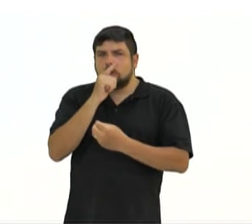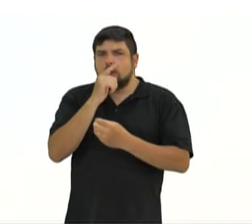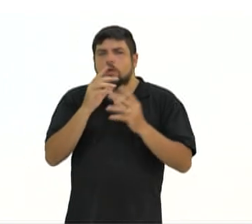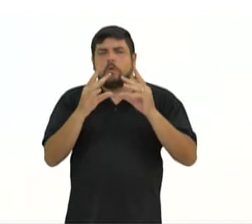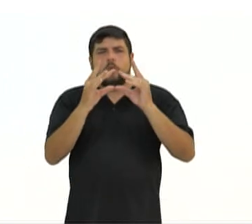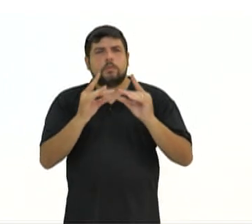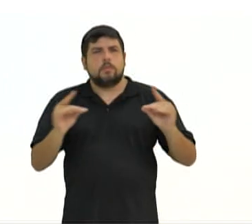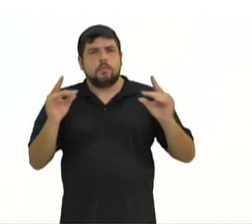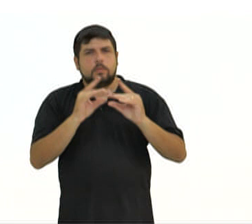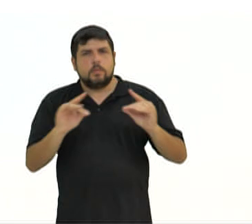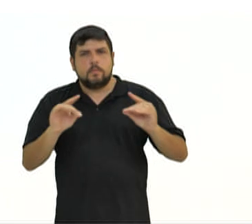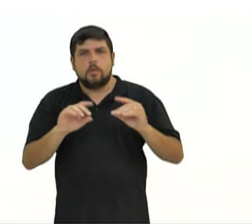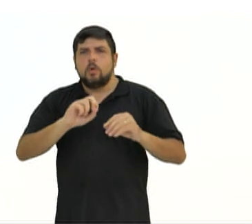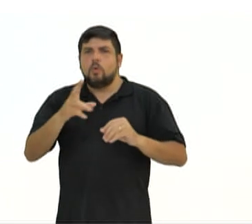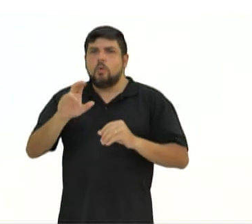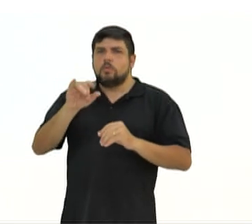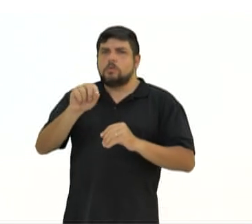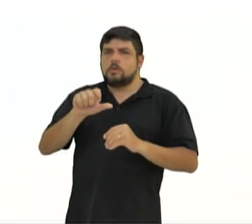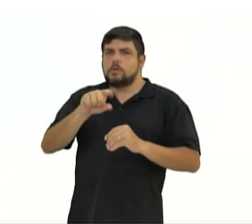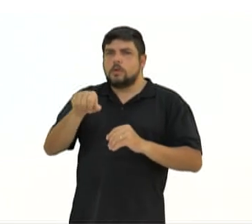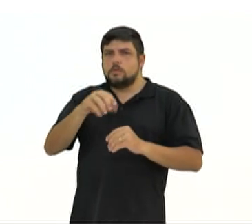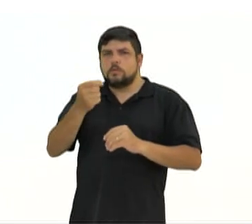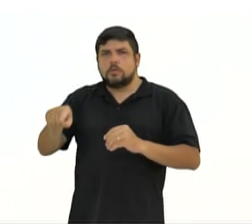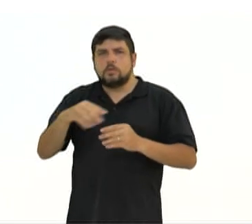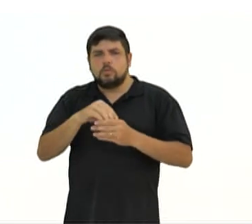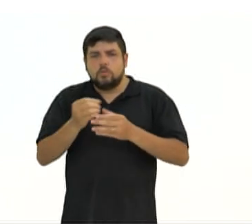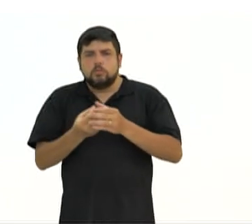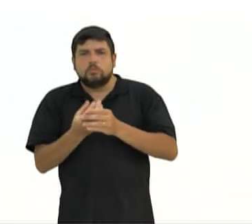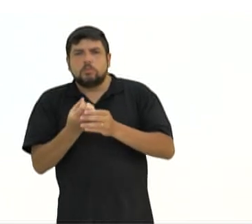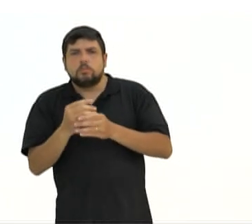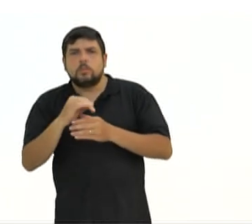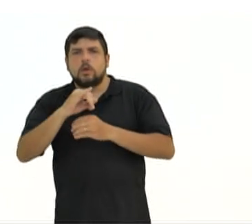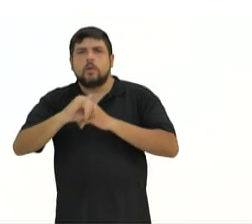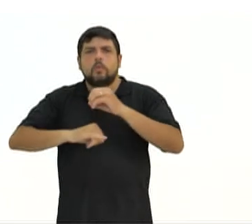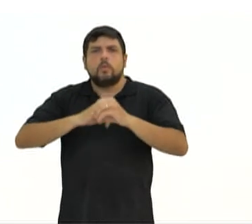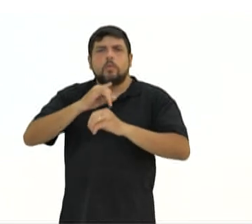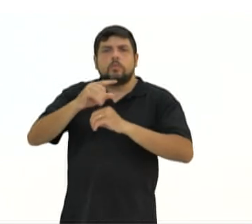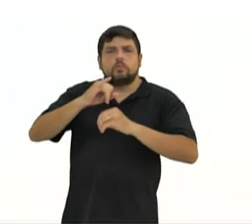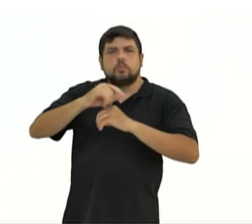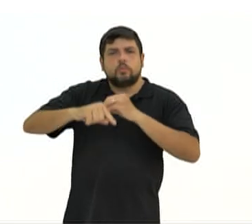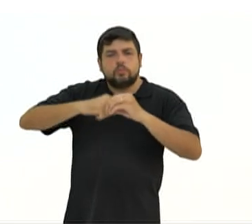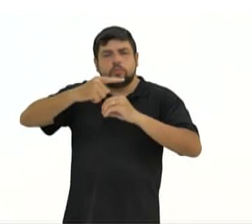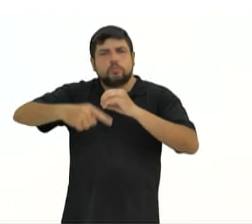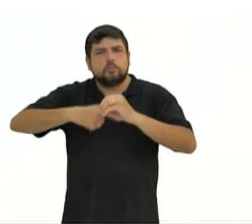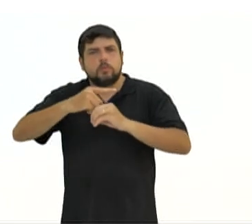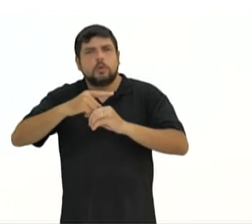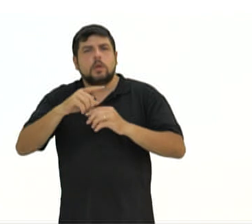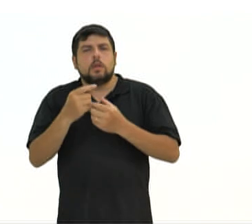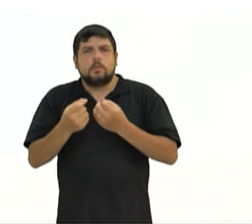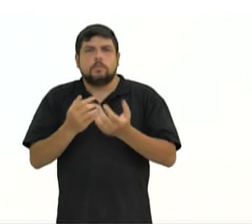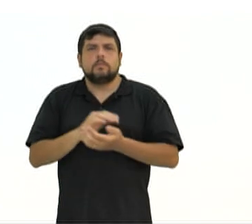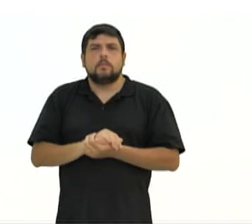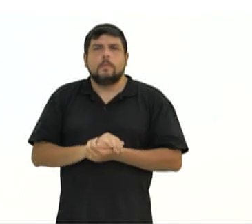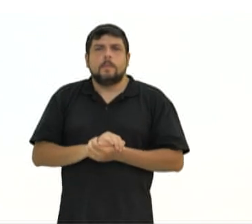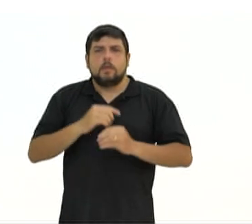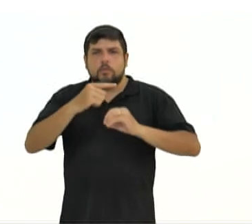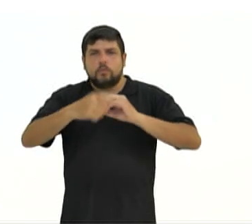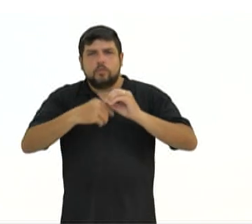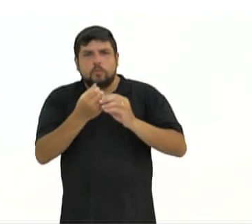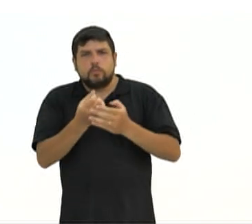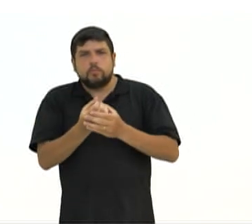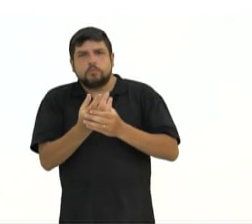dissociação ou ionização, libera os íons na solução, possibilitando a passagem da corrente elétrica. Além dos íons liberados